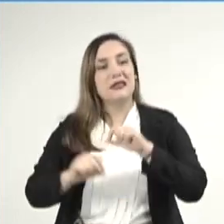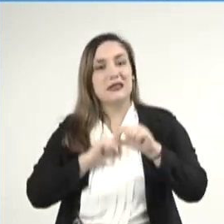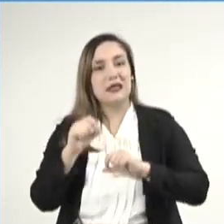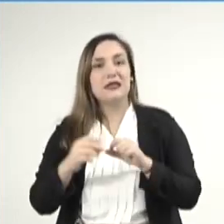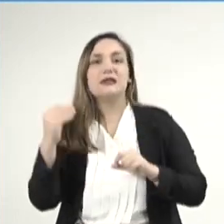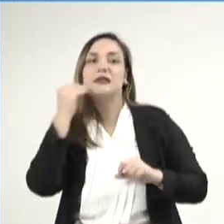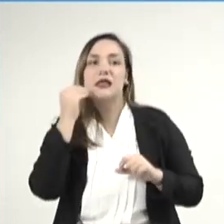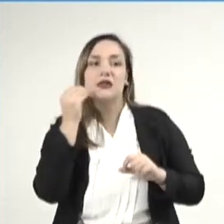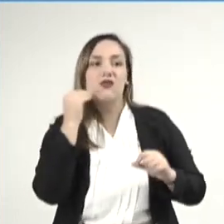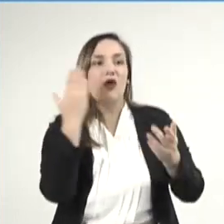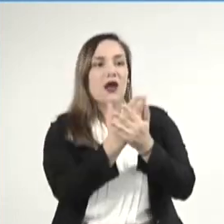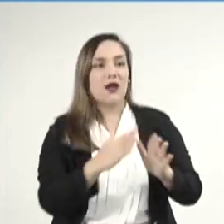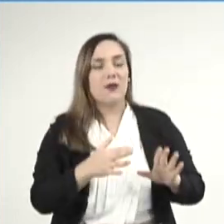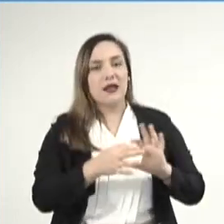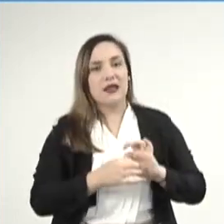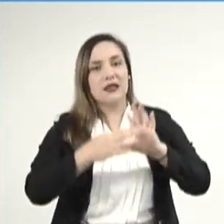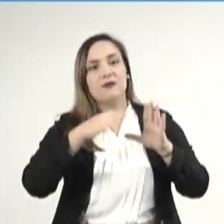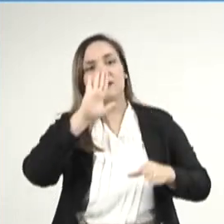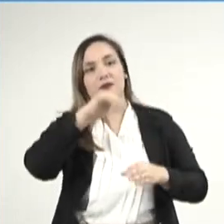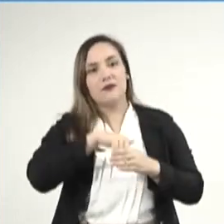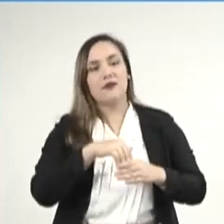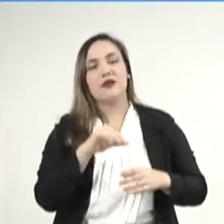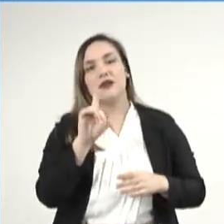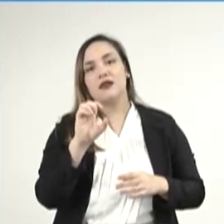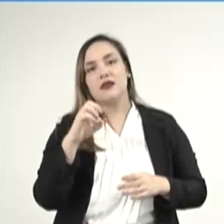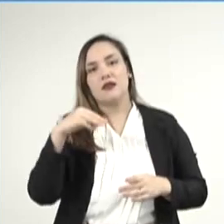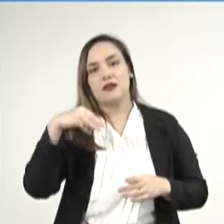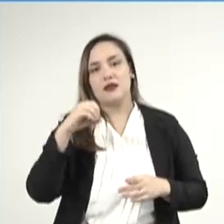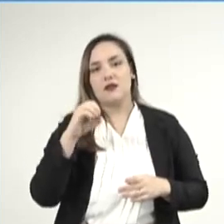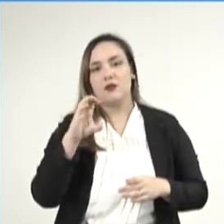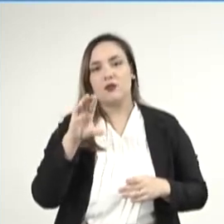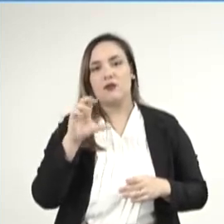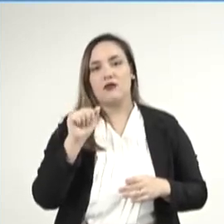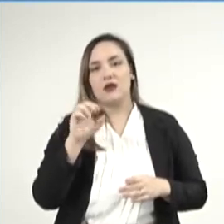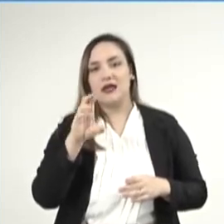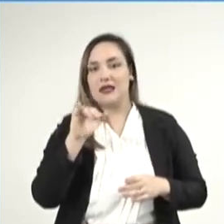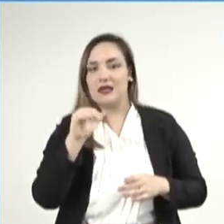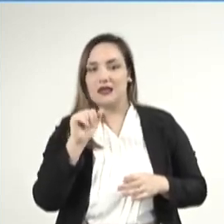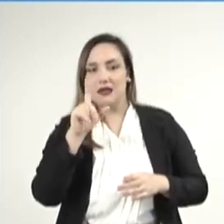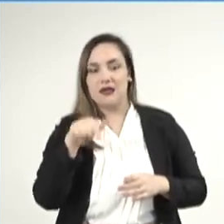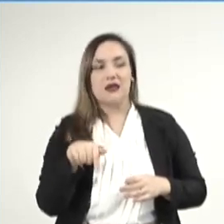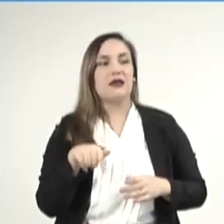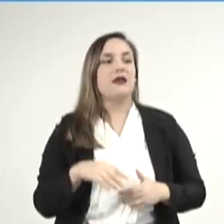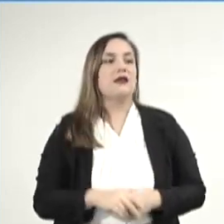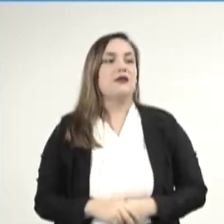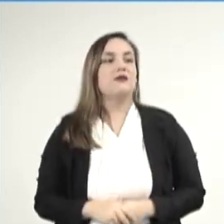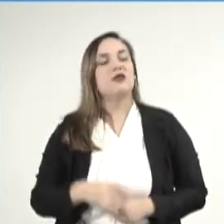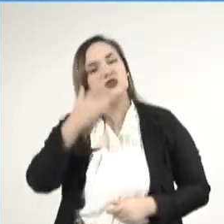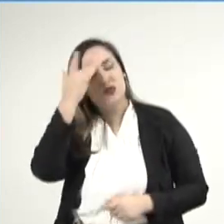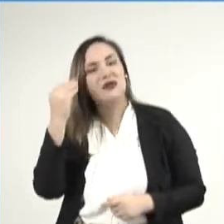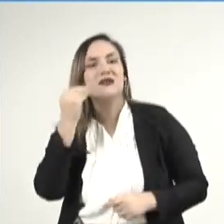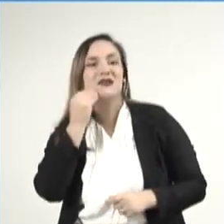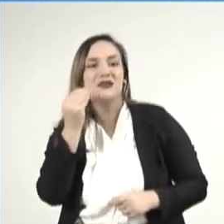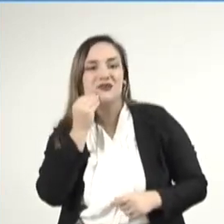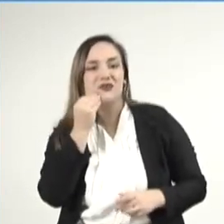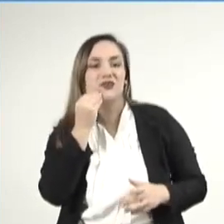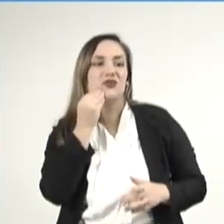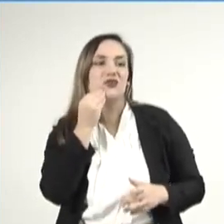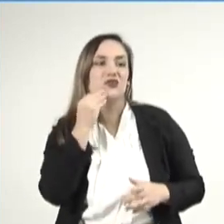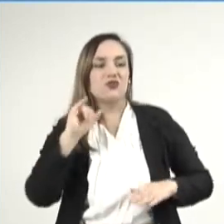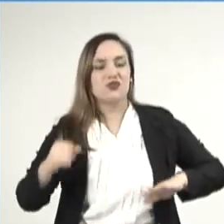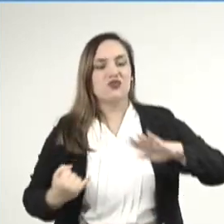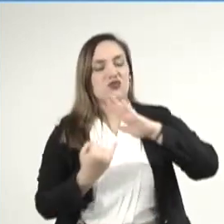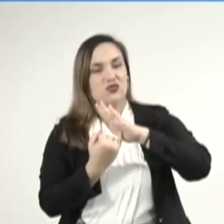contra a democracia no país, quem atentou contra o Estado Democrático de Direito, quem atentou contra